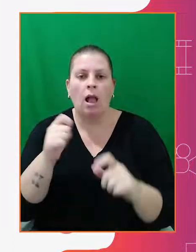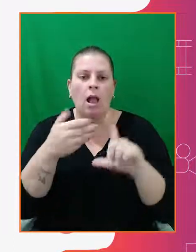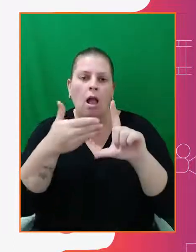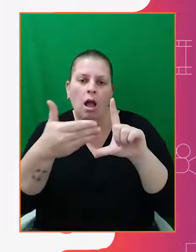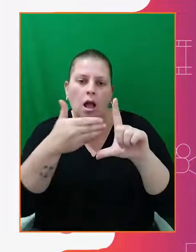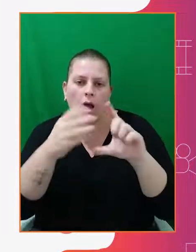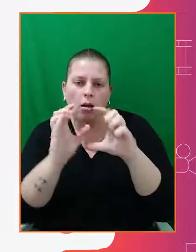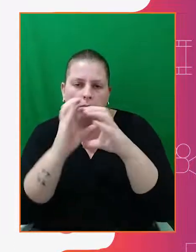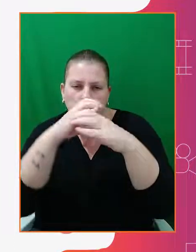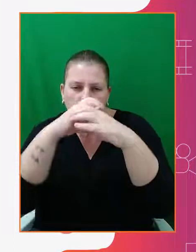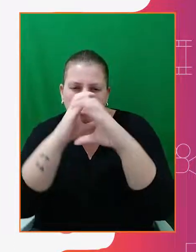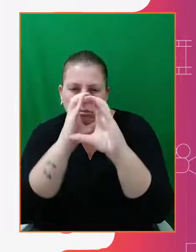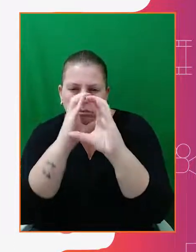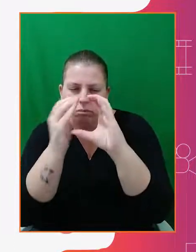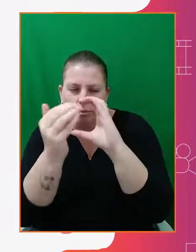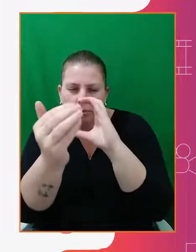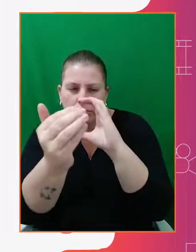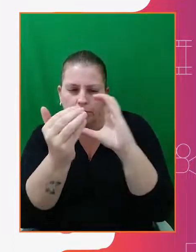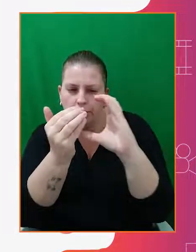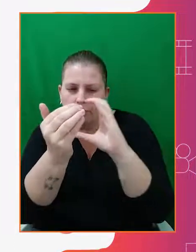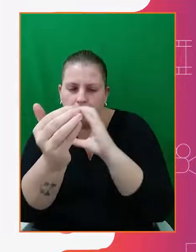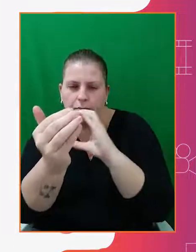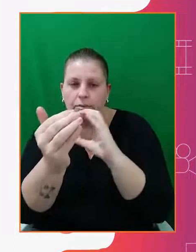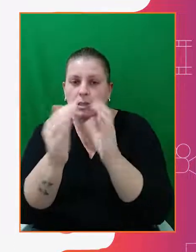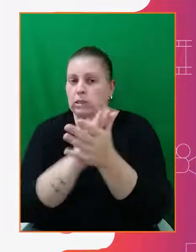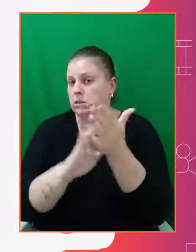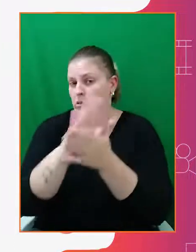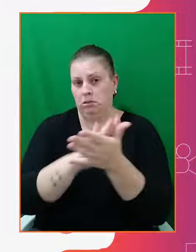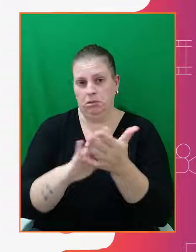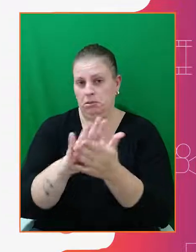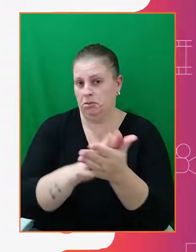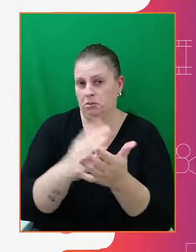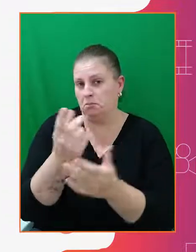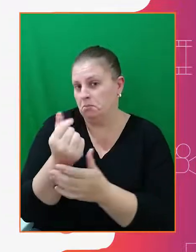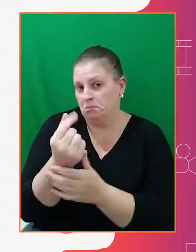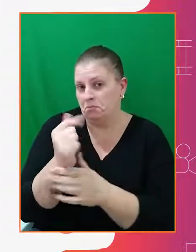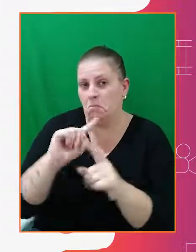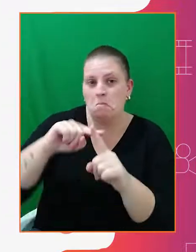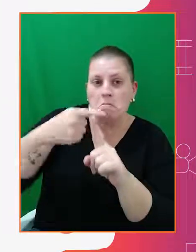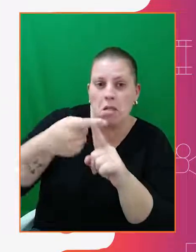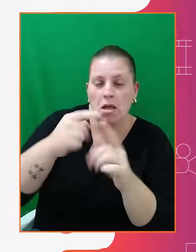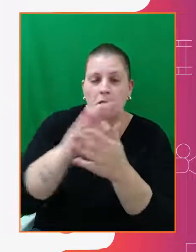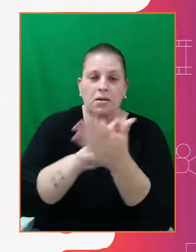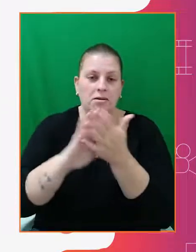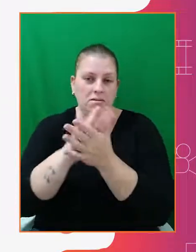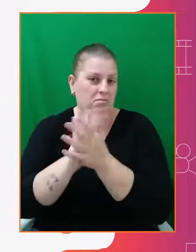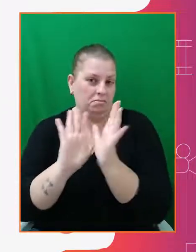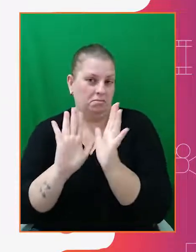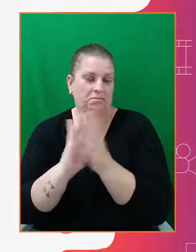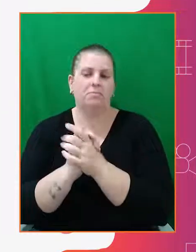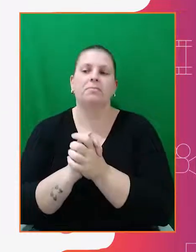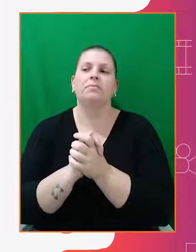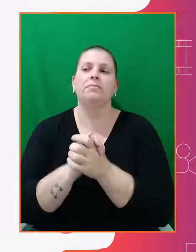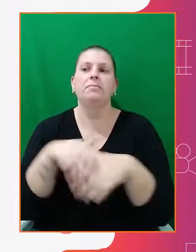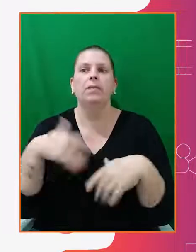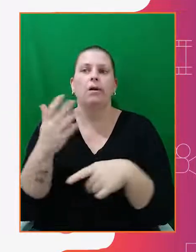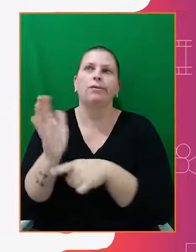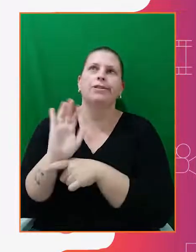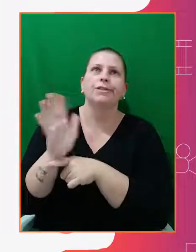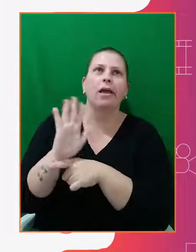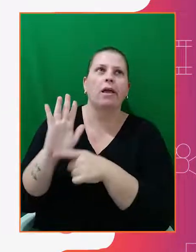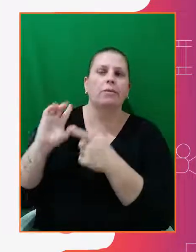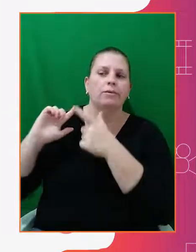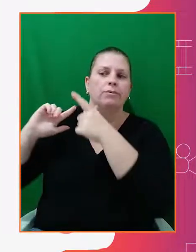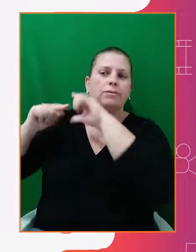usar recursos de lente, recursos de movimento da câmera sem custar nada a mais. Em suma, né, é a produção de um